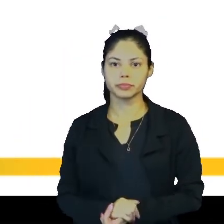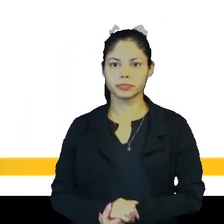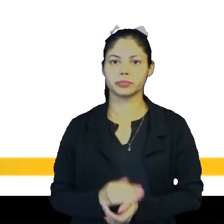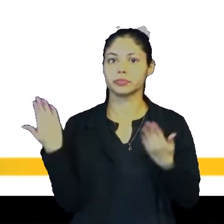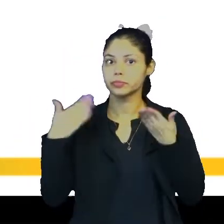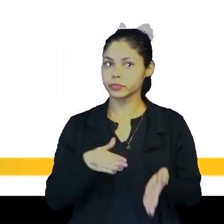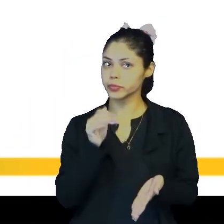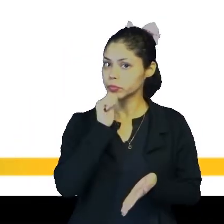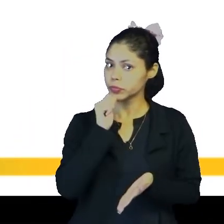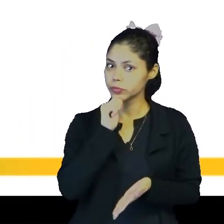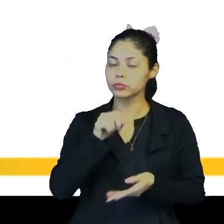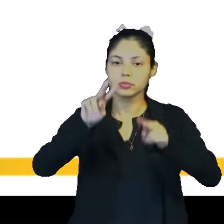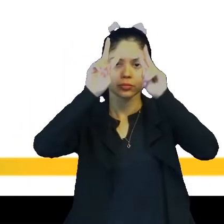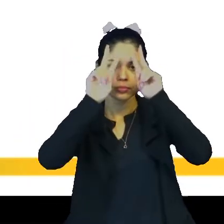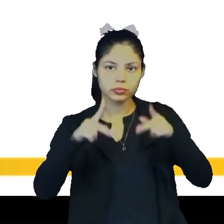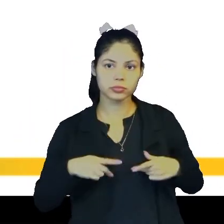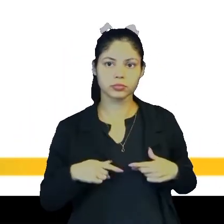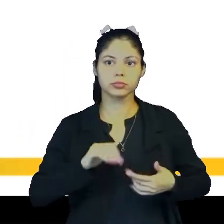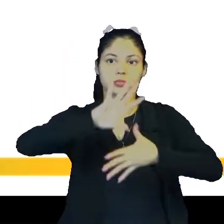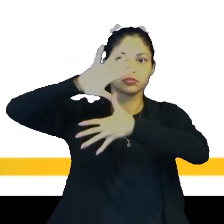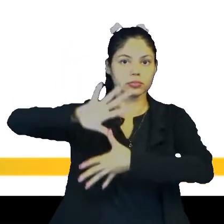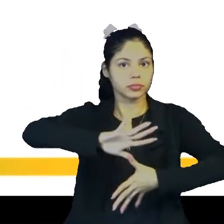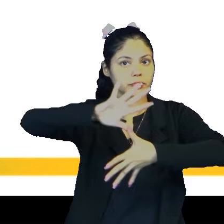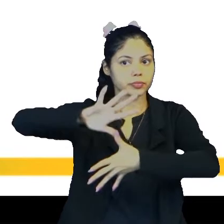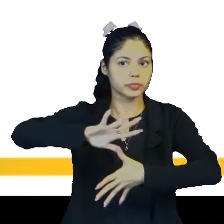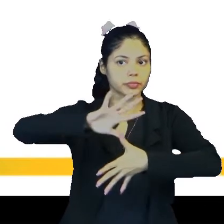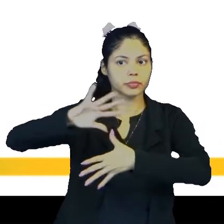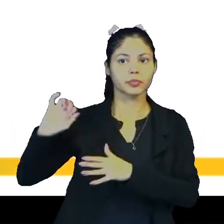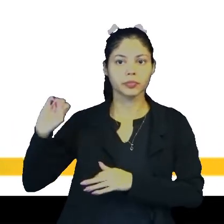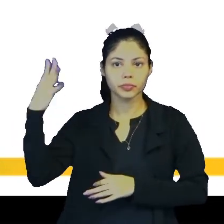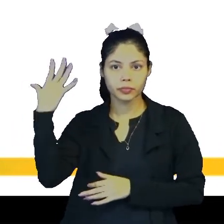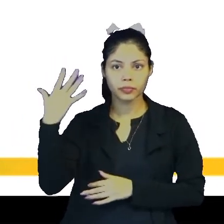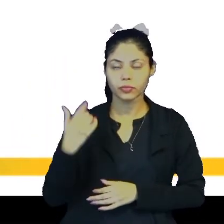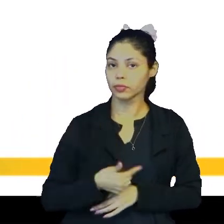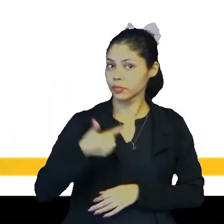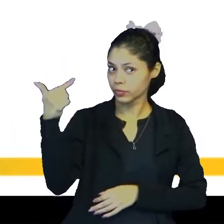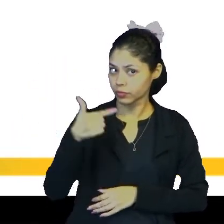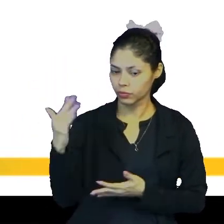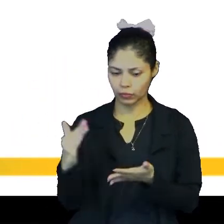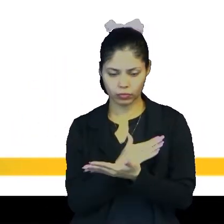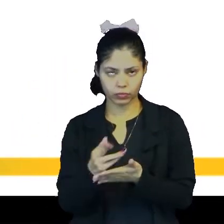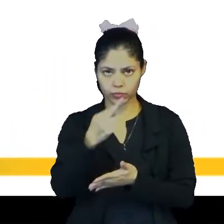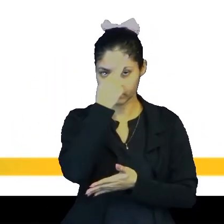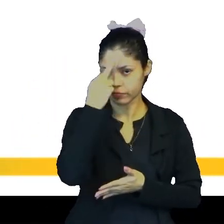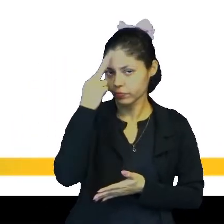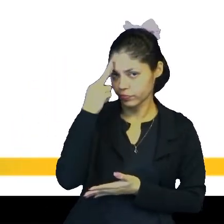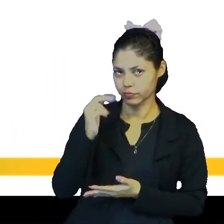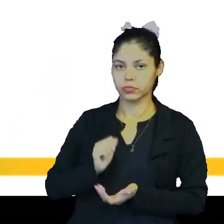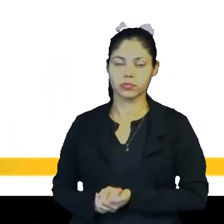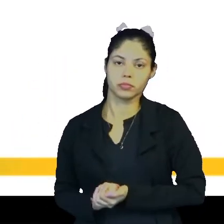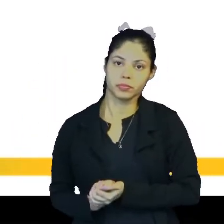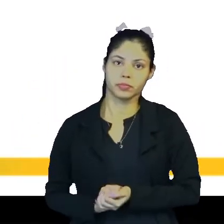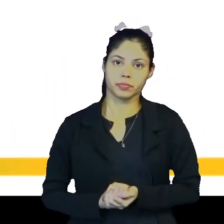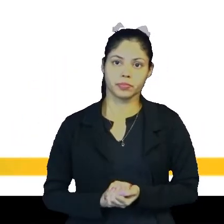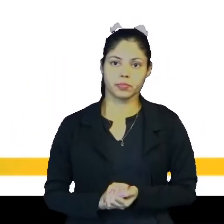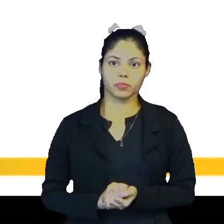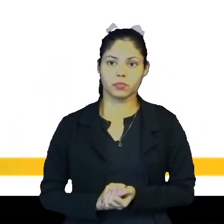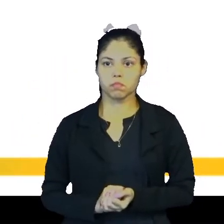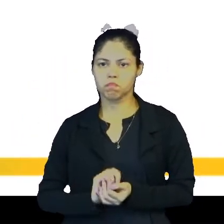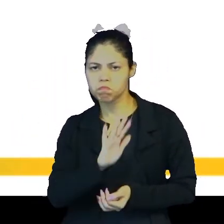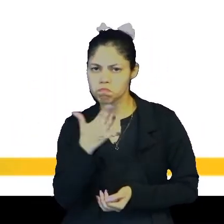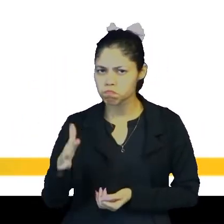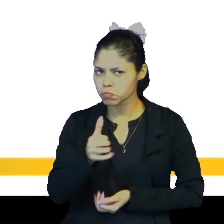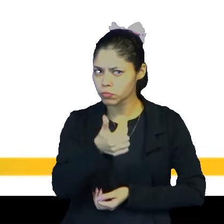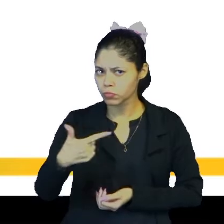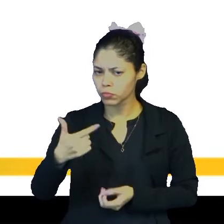A chegada dos seres humanos à América teria ocorrido, segundo alguns historiadores, por volta